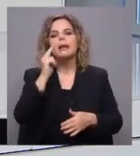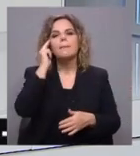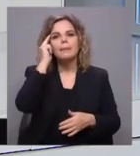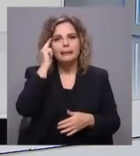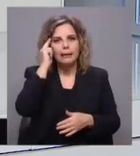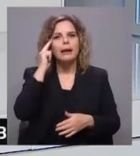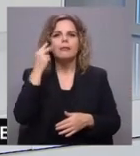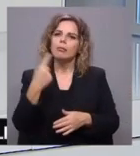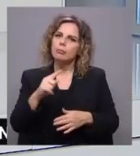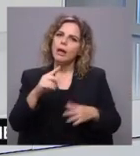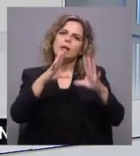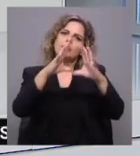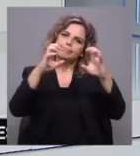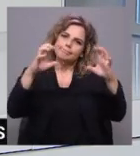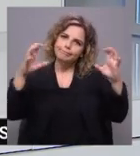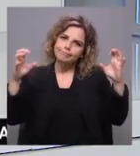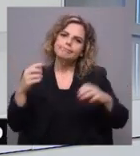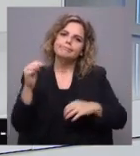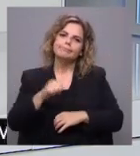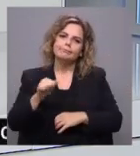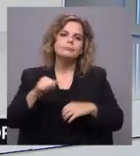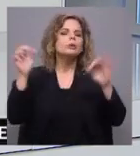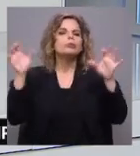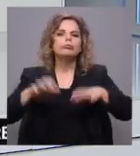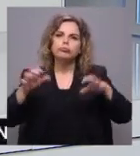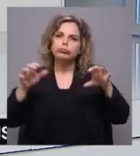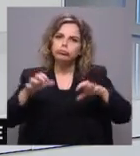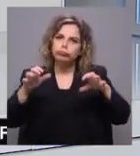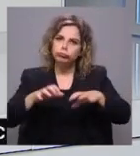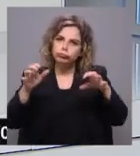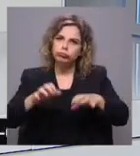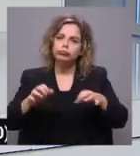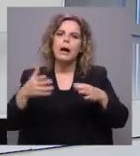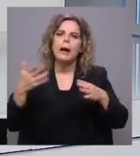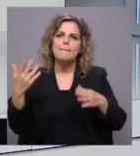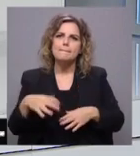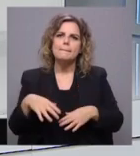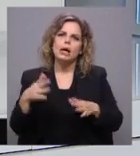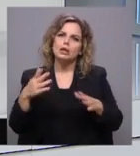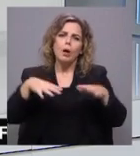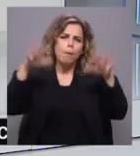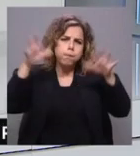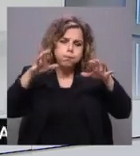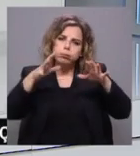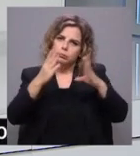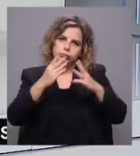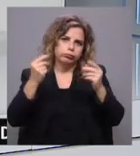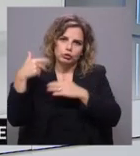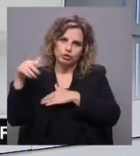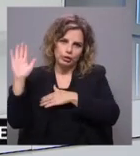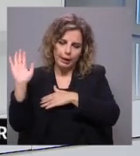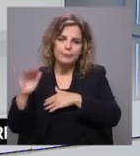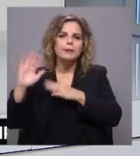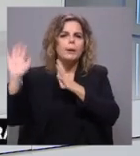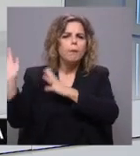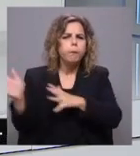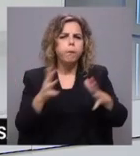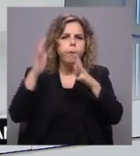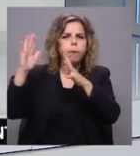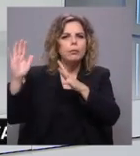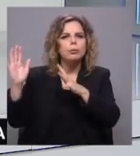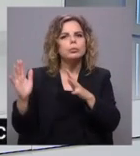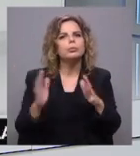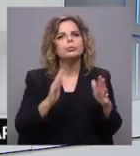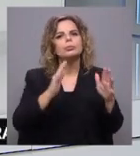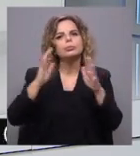haver um dia de céu muito nublado, com chuva, mas a precipitação mais intensa já passou. O vento vai diminuindo gradualmente de